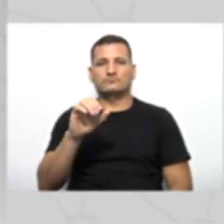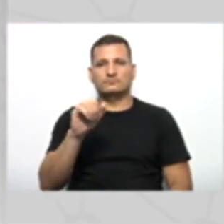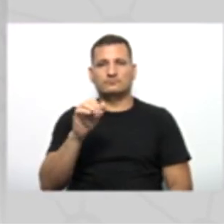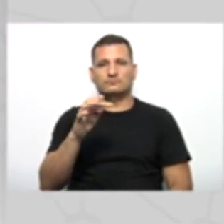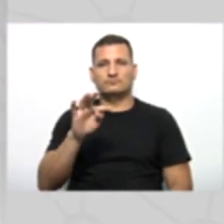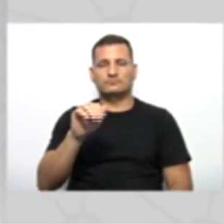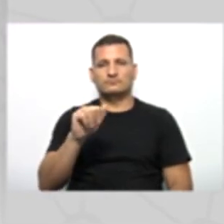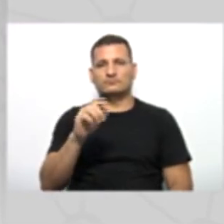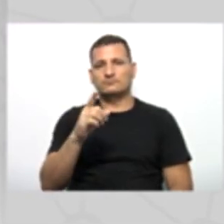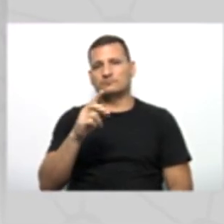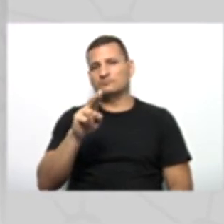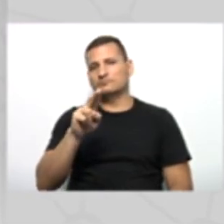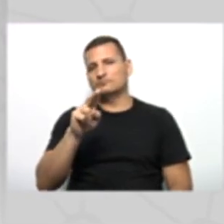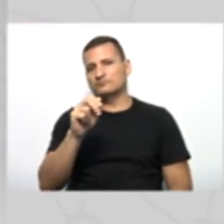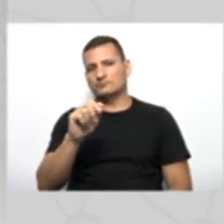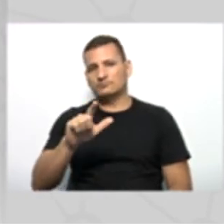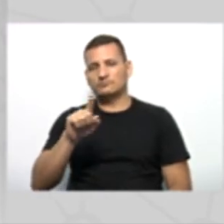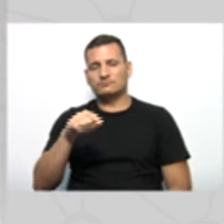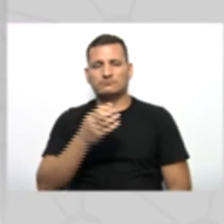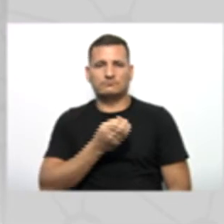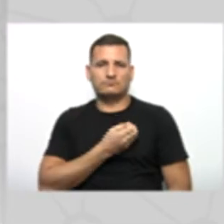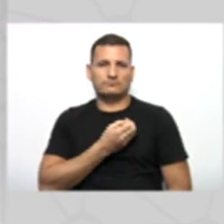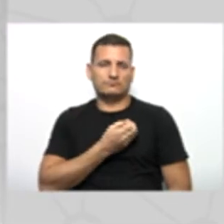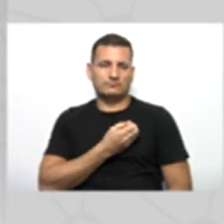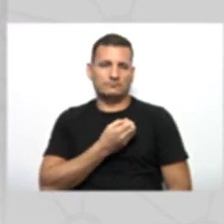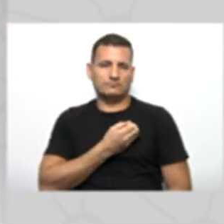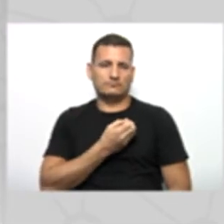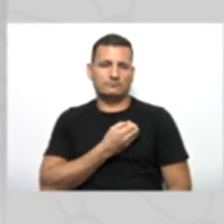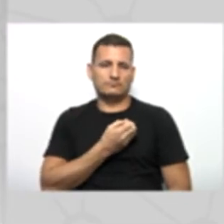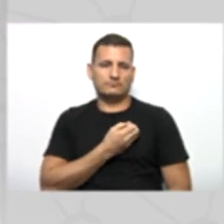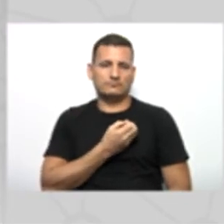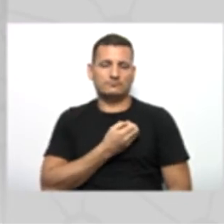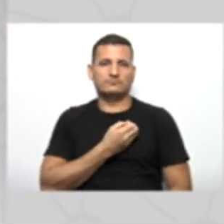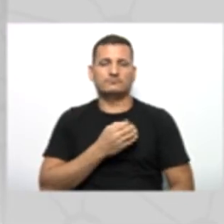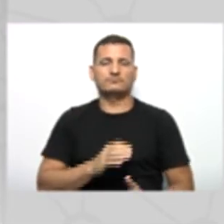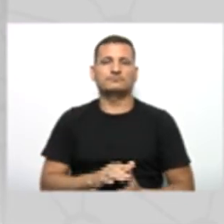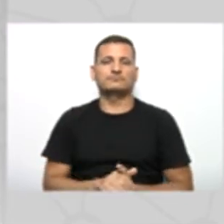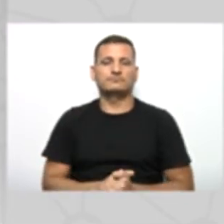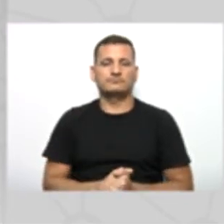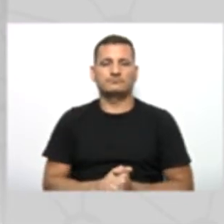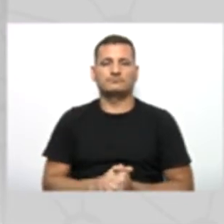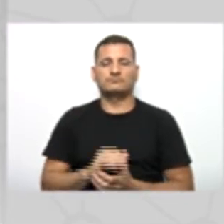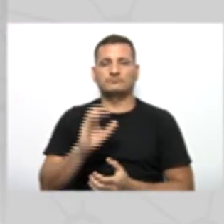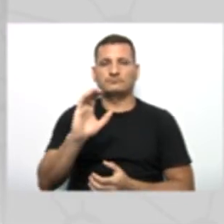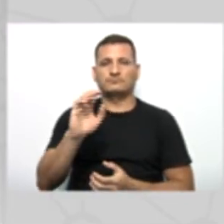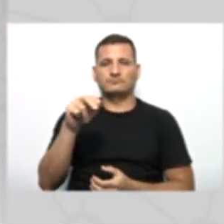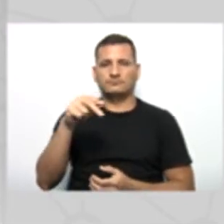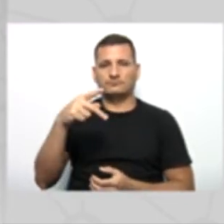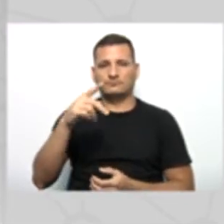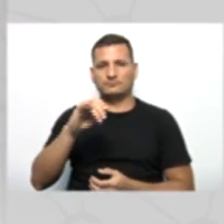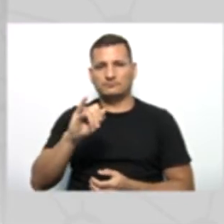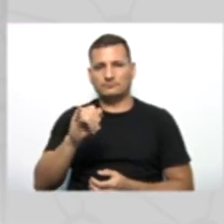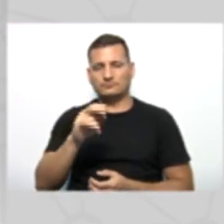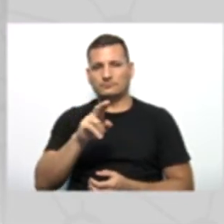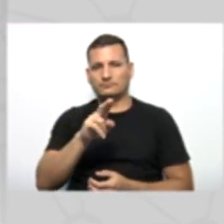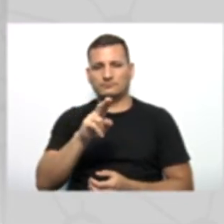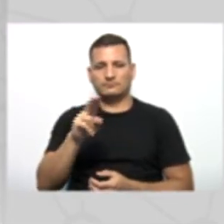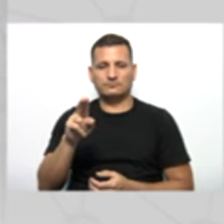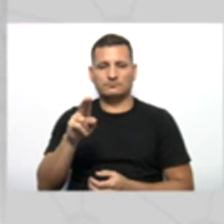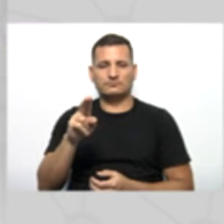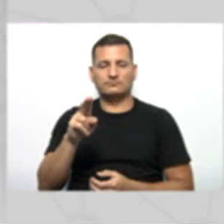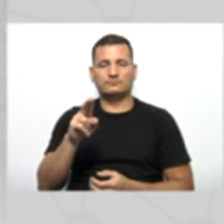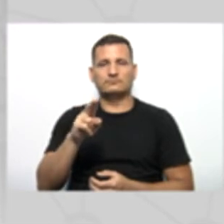estadual, que é um código lá, um registro que as pessoas jurídicas têm. CNPJ, nome fantasia